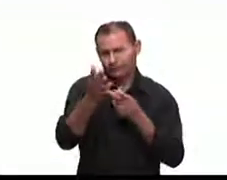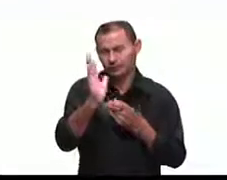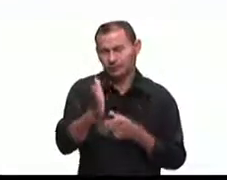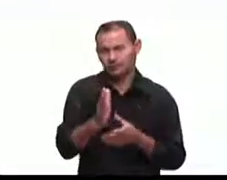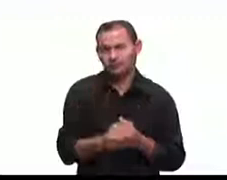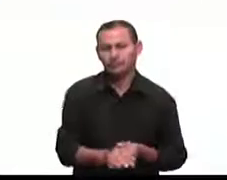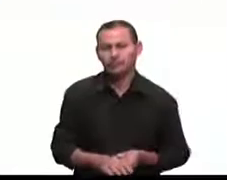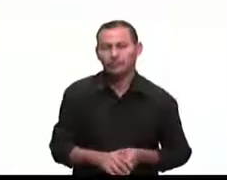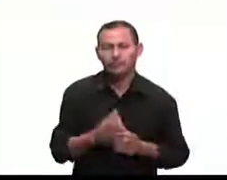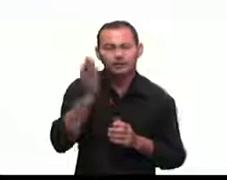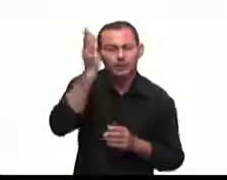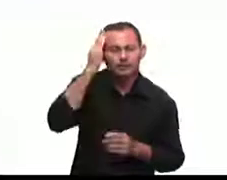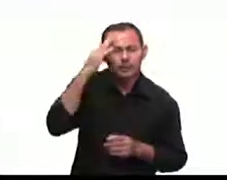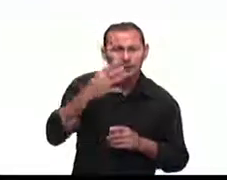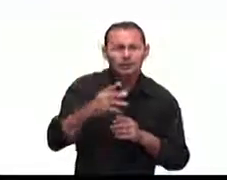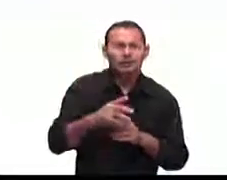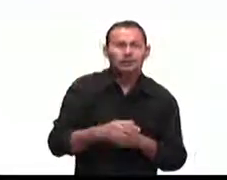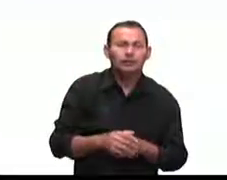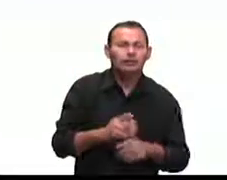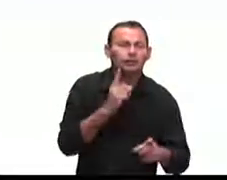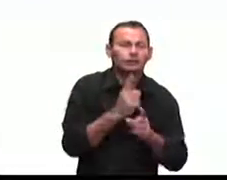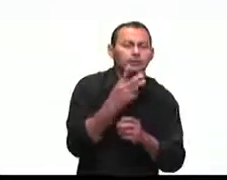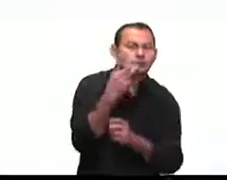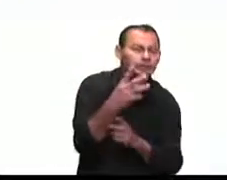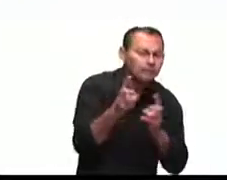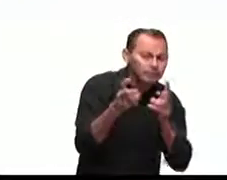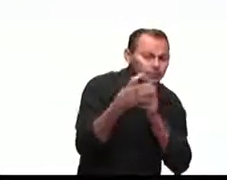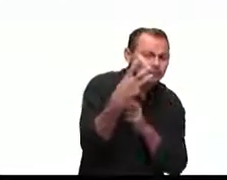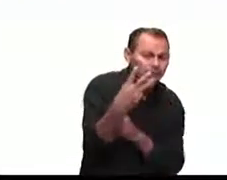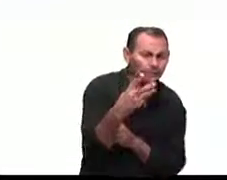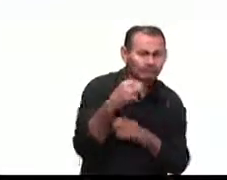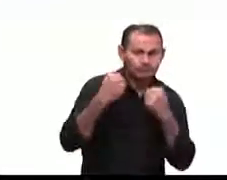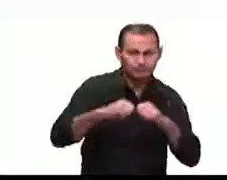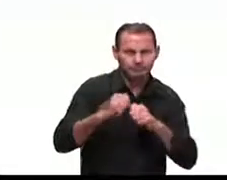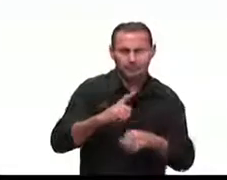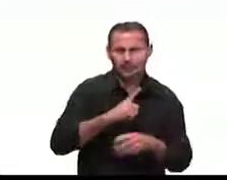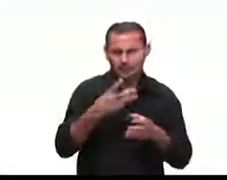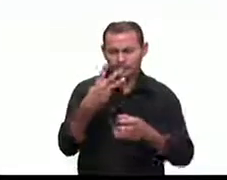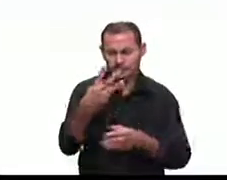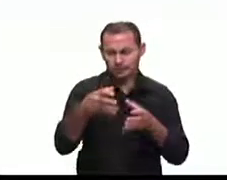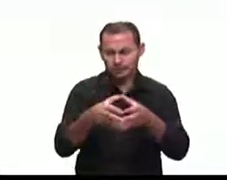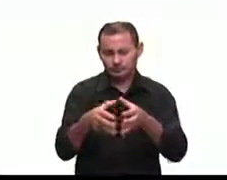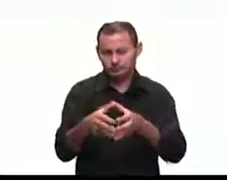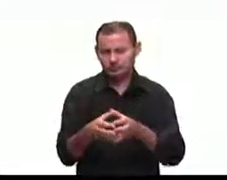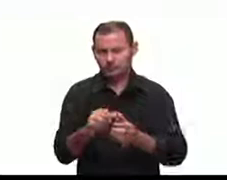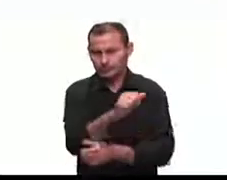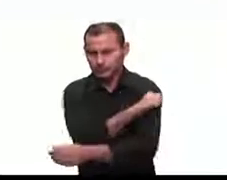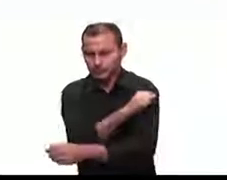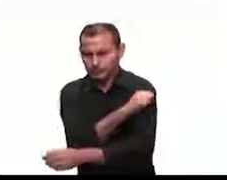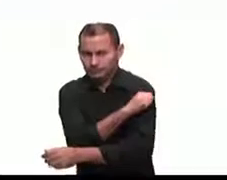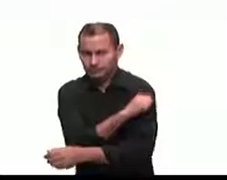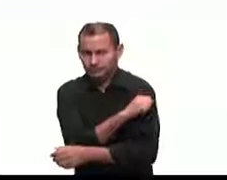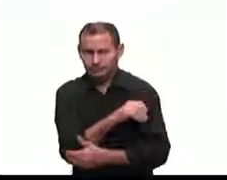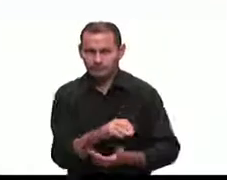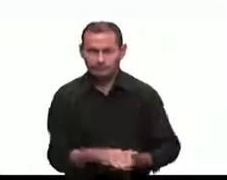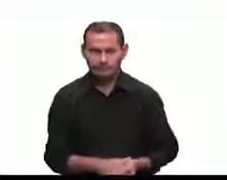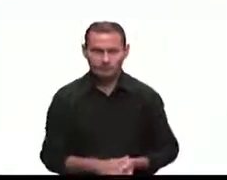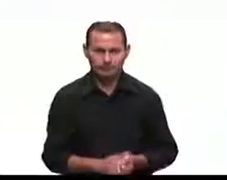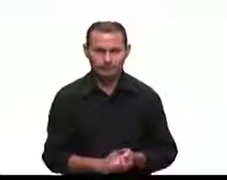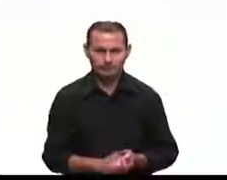vocês, identificar 3 necessidades. Então, existem 3 grupos de alunos, tá?